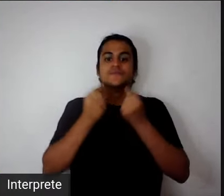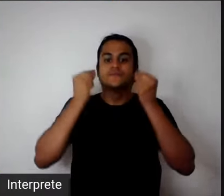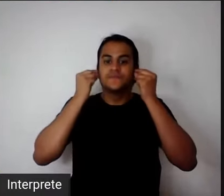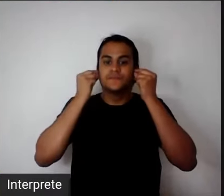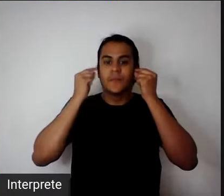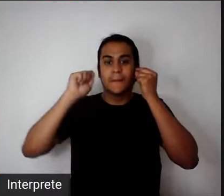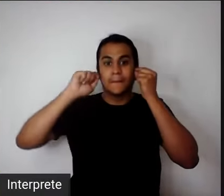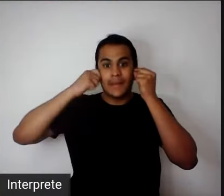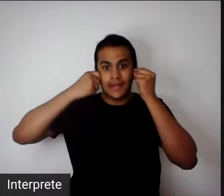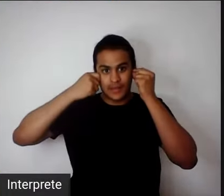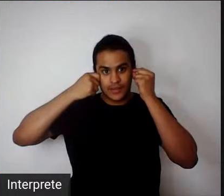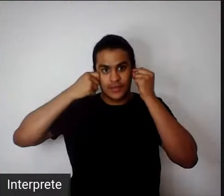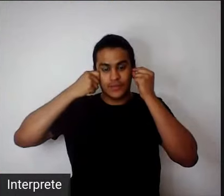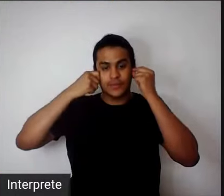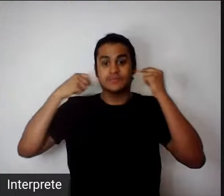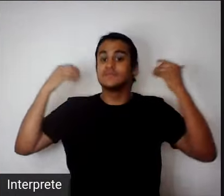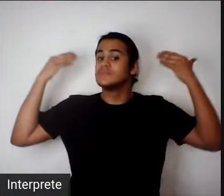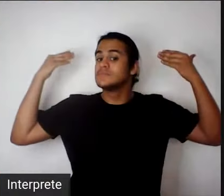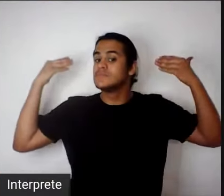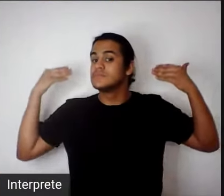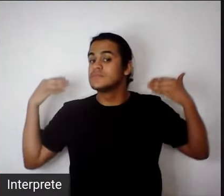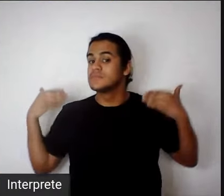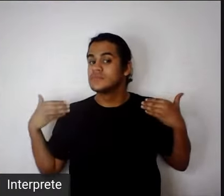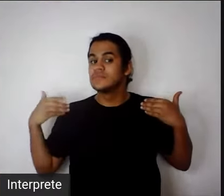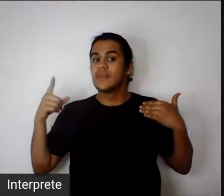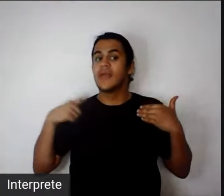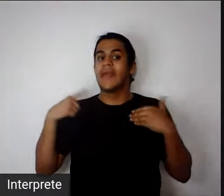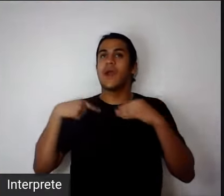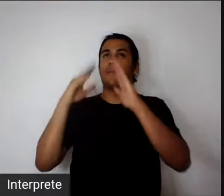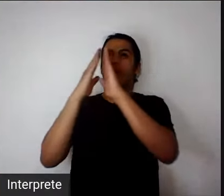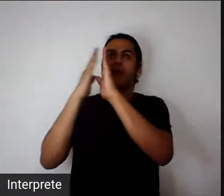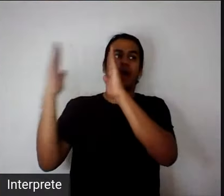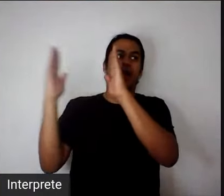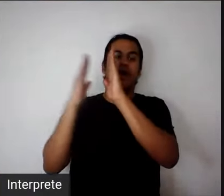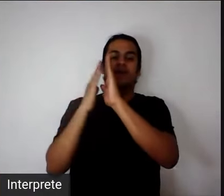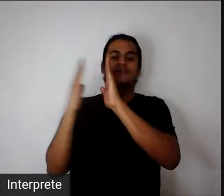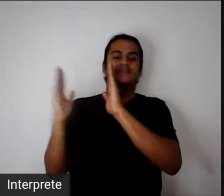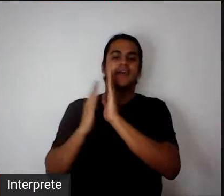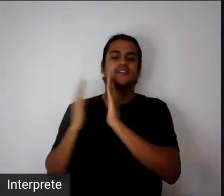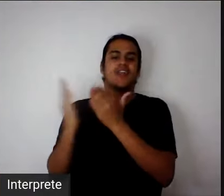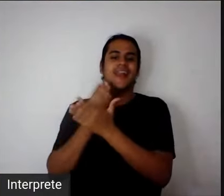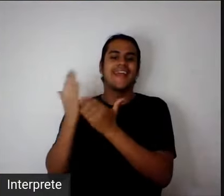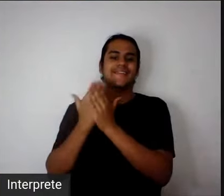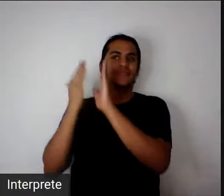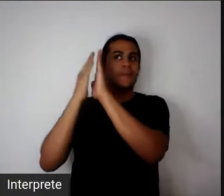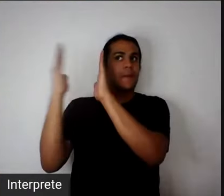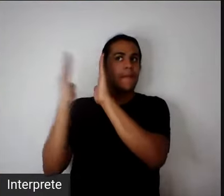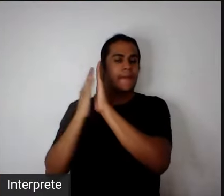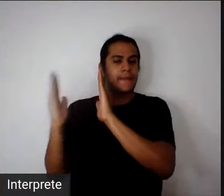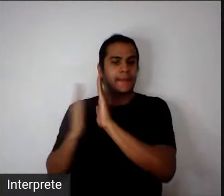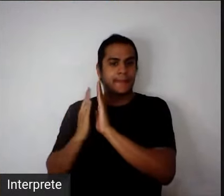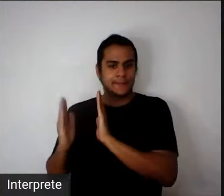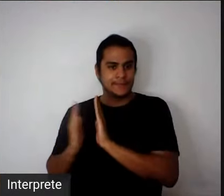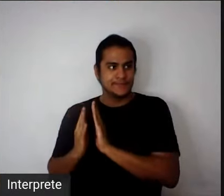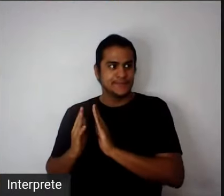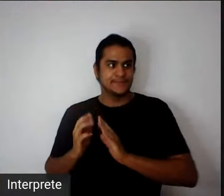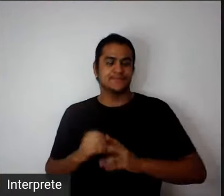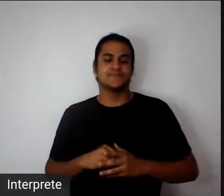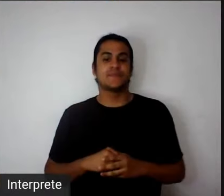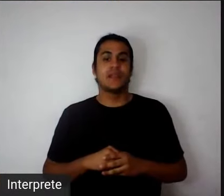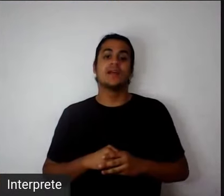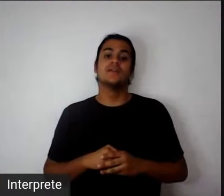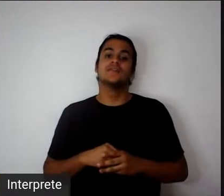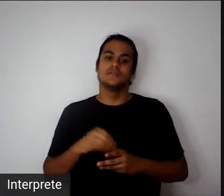preto, ao meu fundo uma pequena estante de livros, né? E seguirei, então,